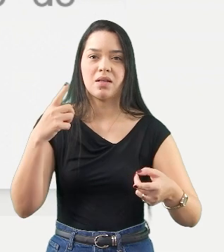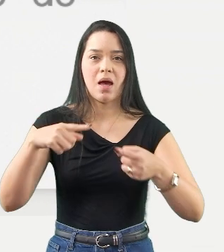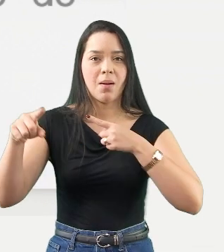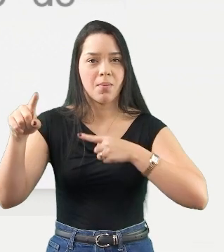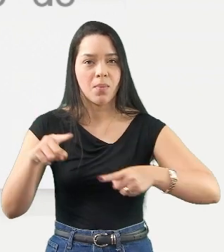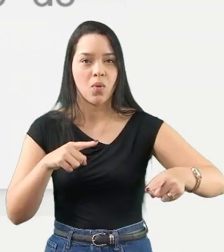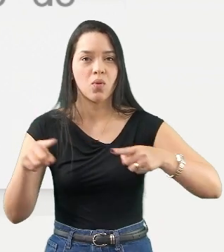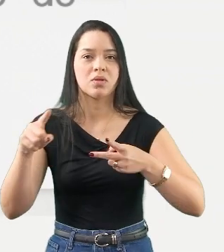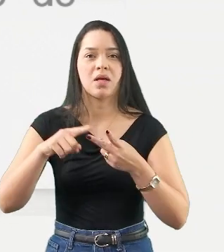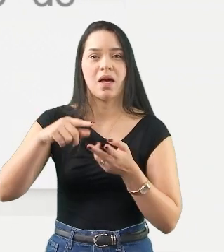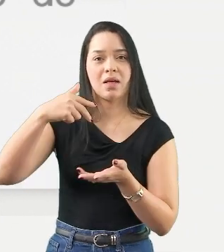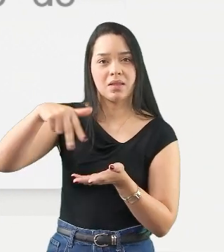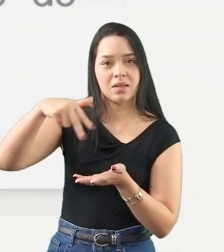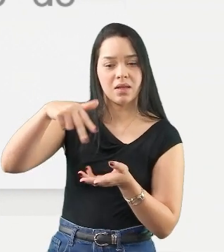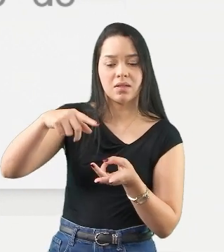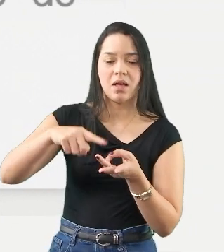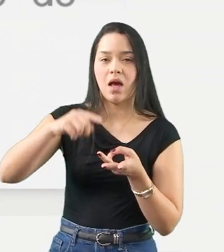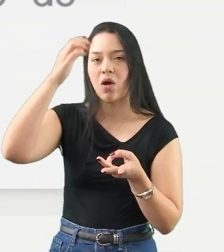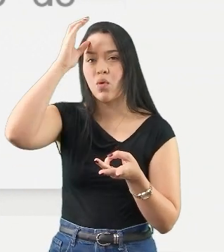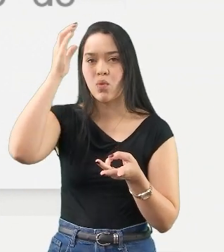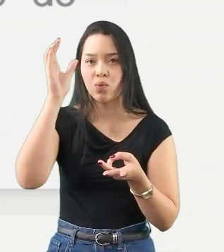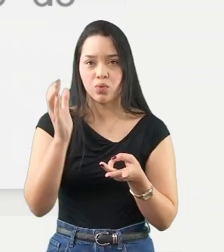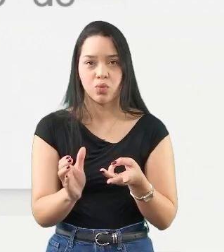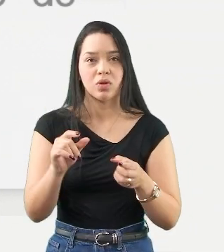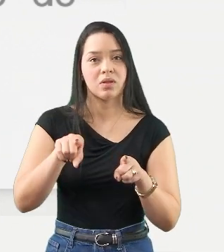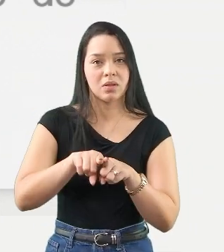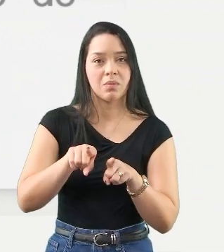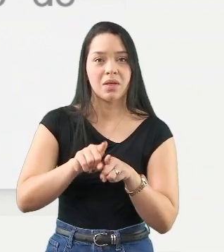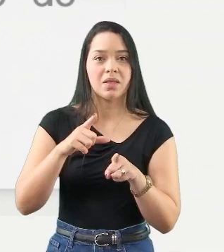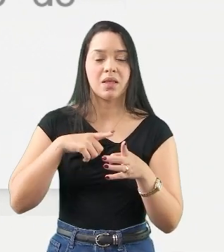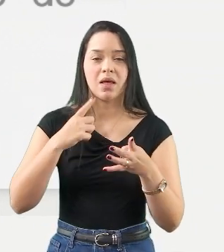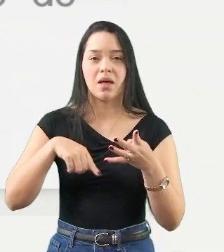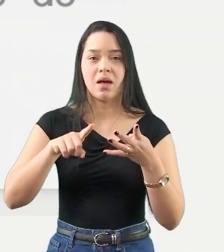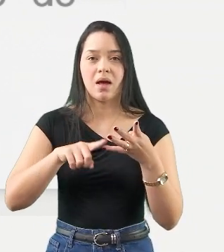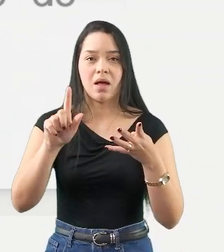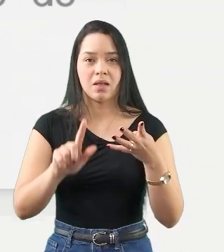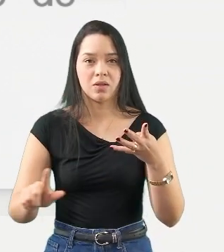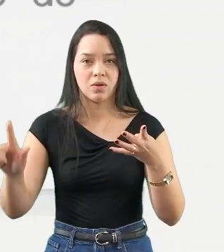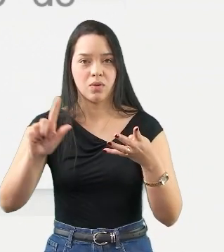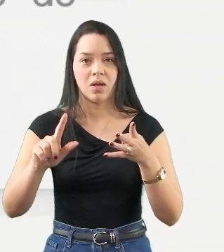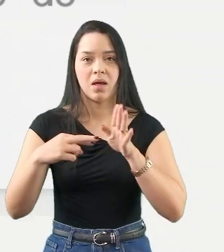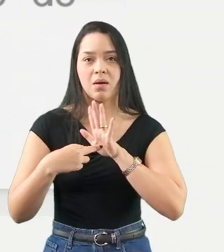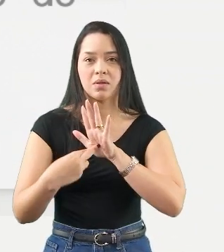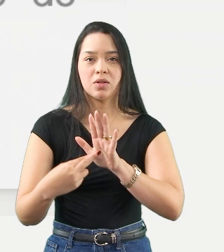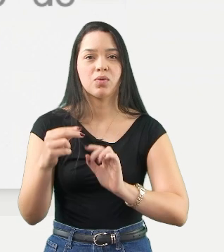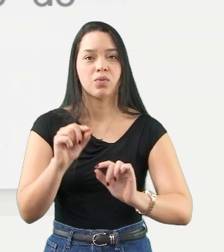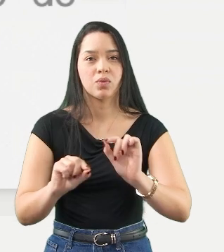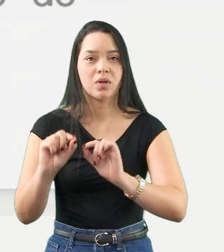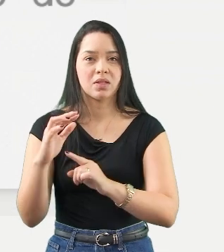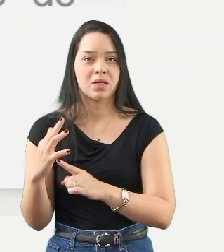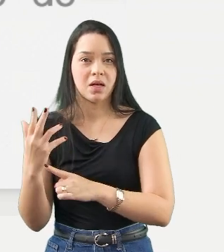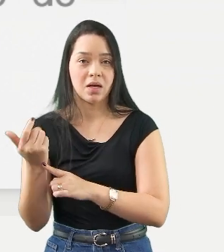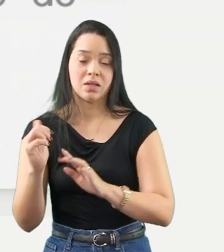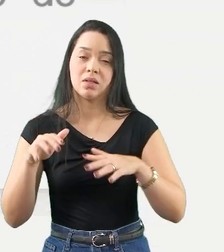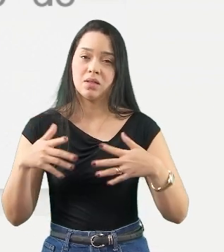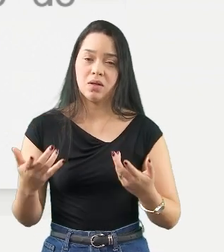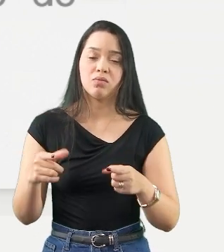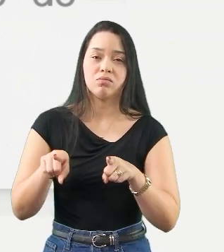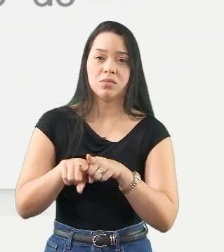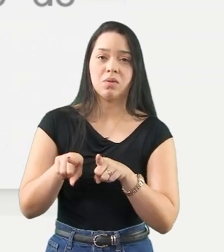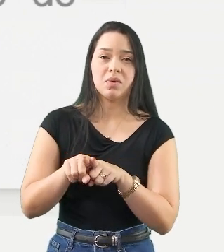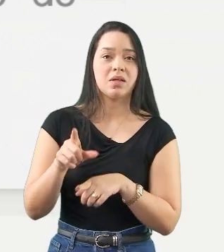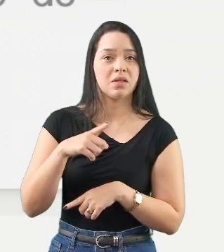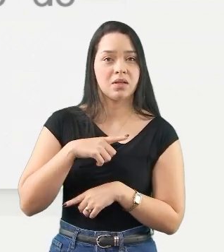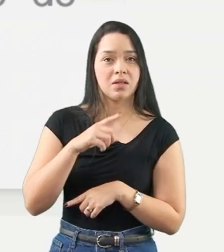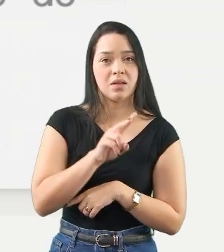a gente tem a dança, a gente tem a pintura, e a gente tem também a literatura representando essa arte. Então, ela é uma forma de arte, ela